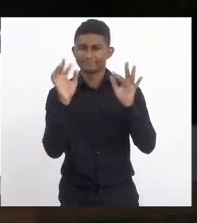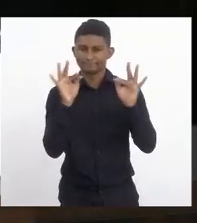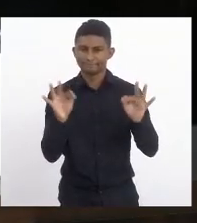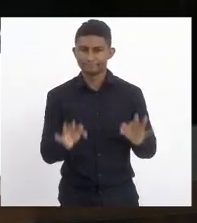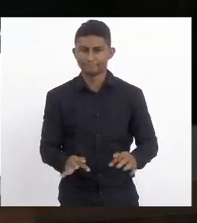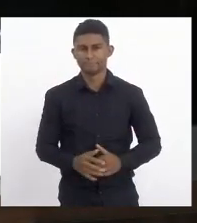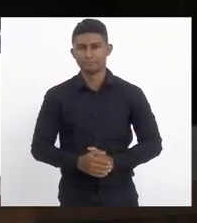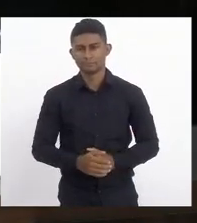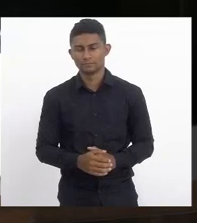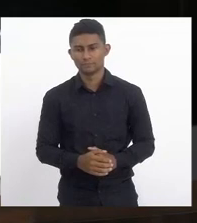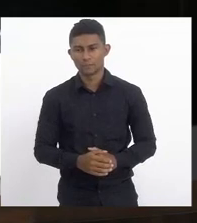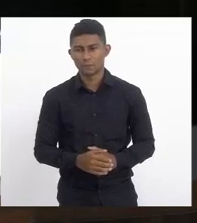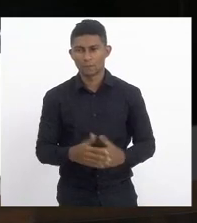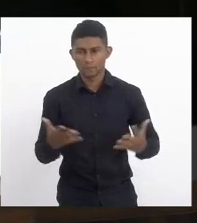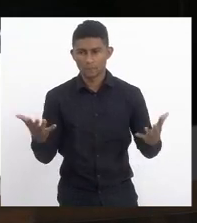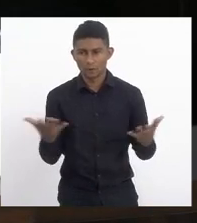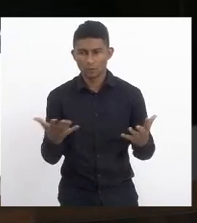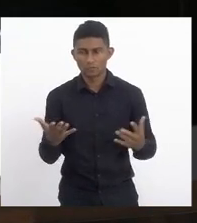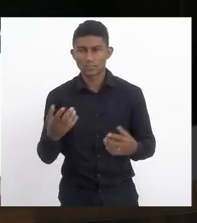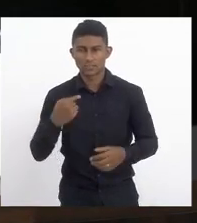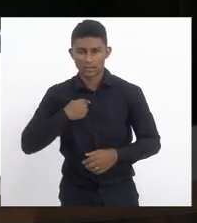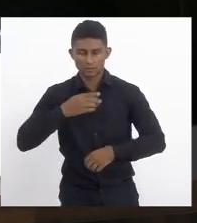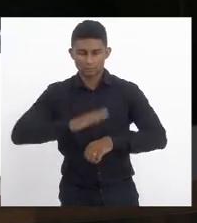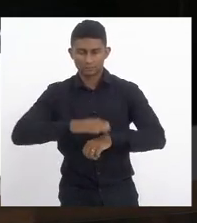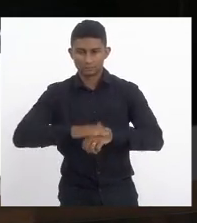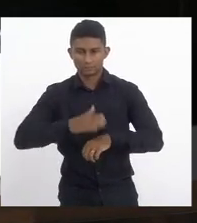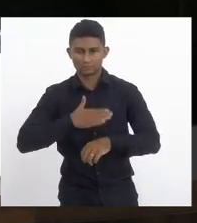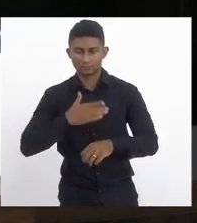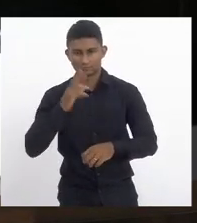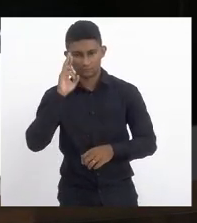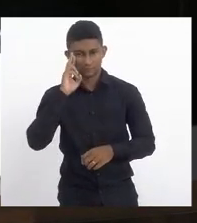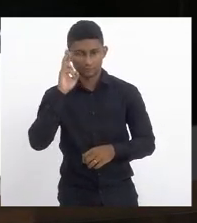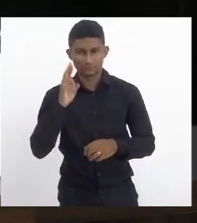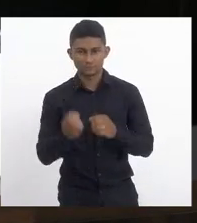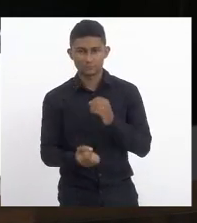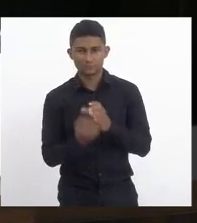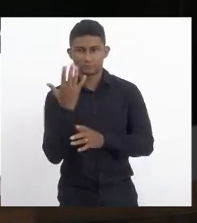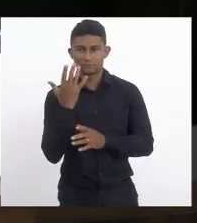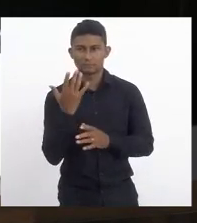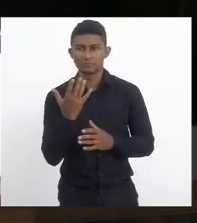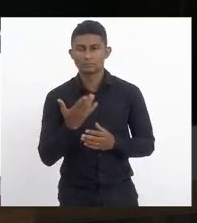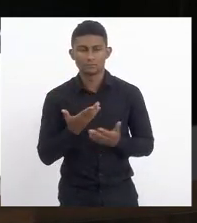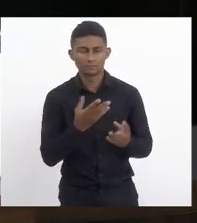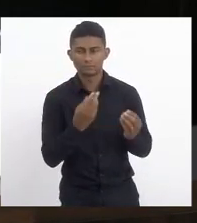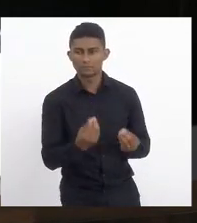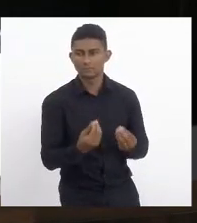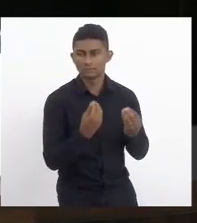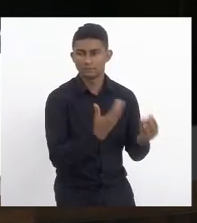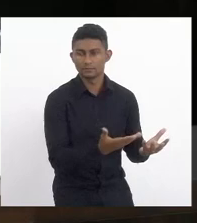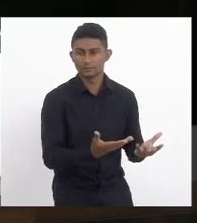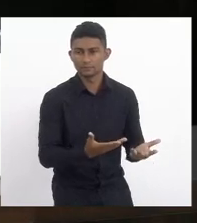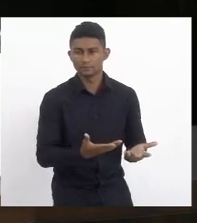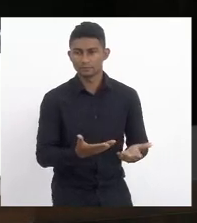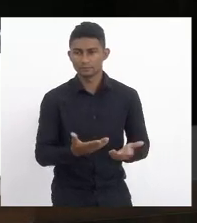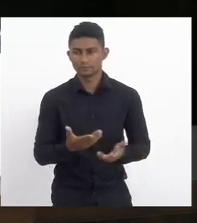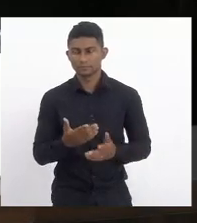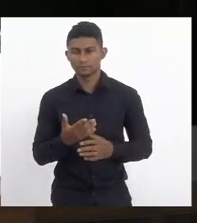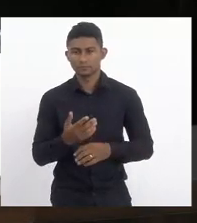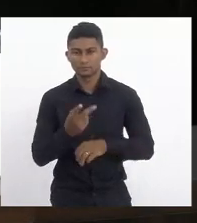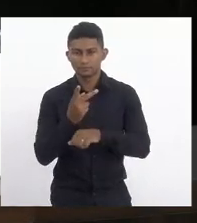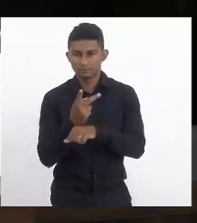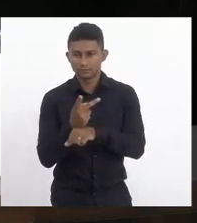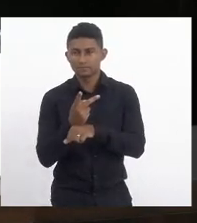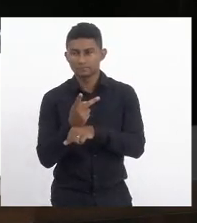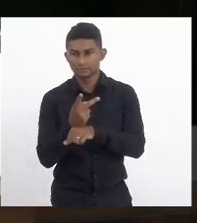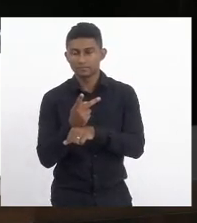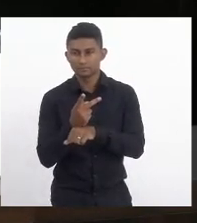de poder hoje, como autor, junto com você, conferir essa homenagem da